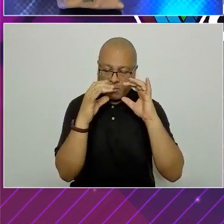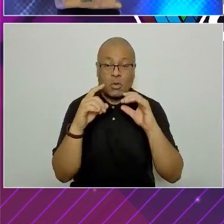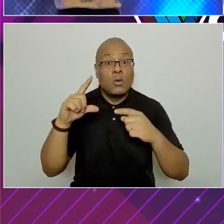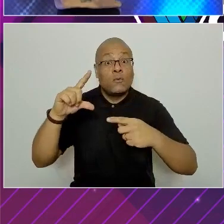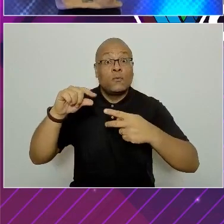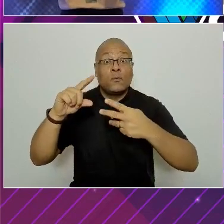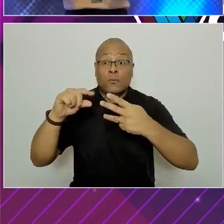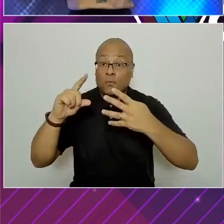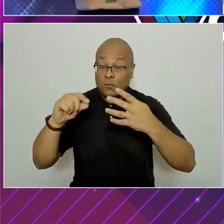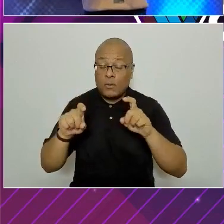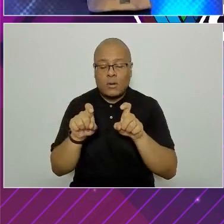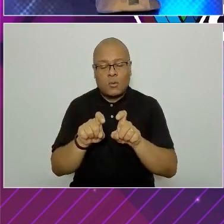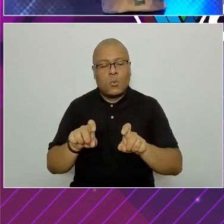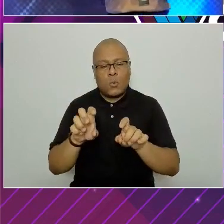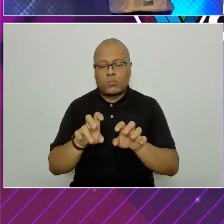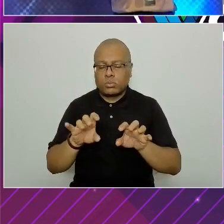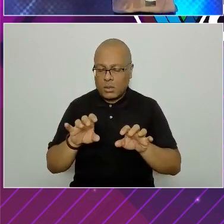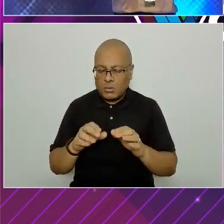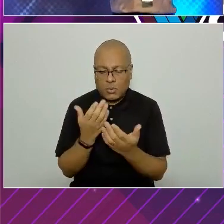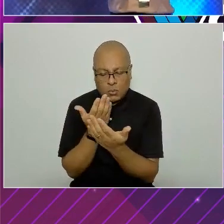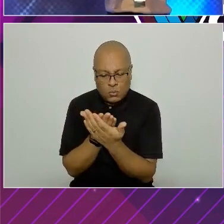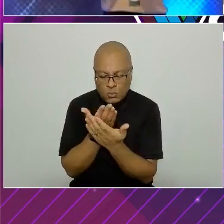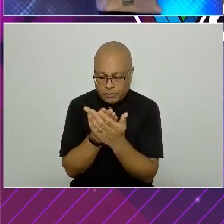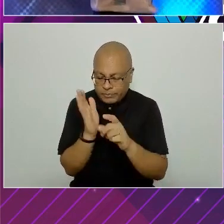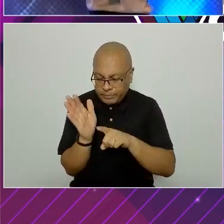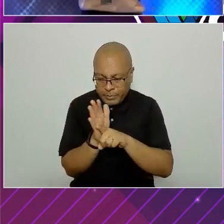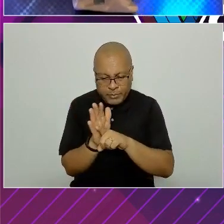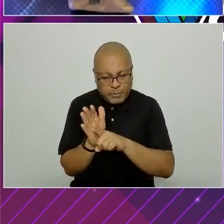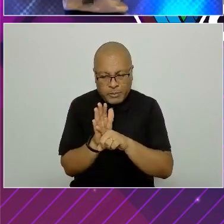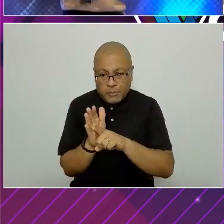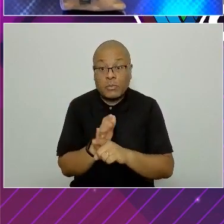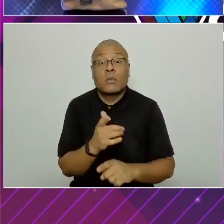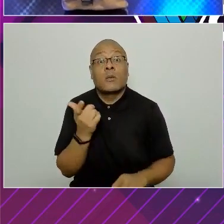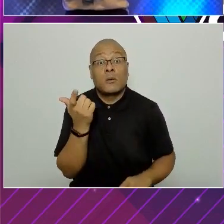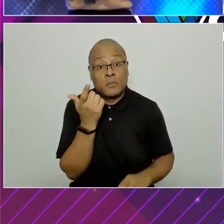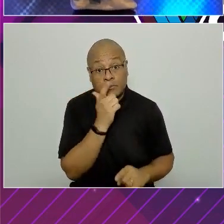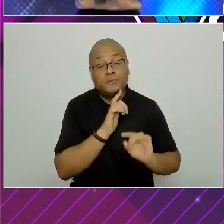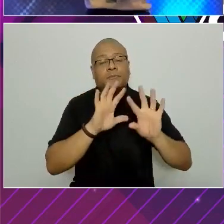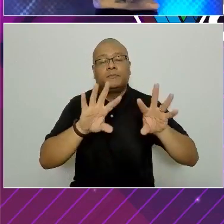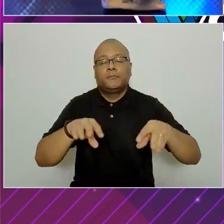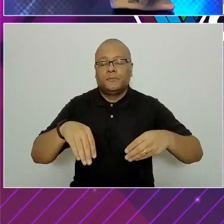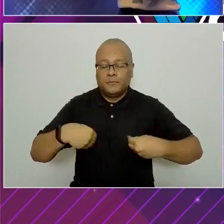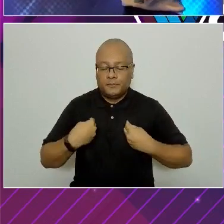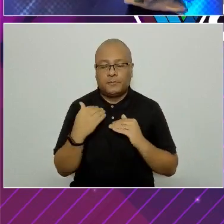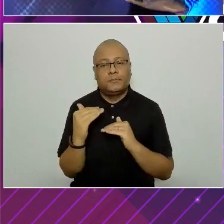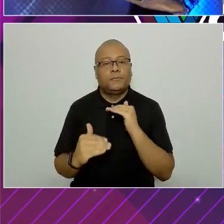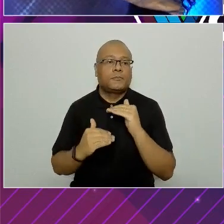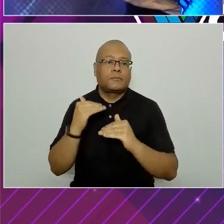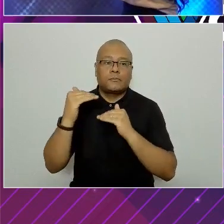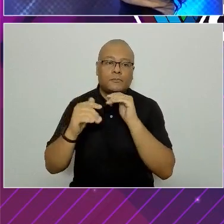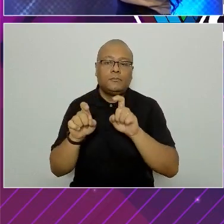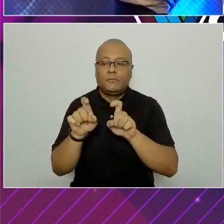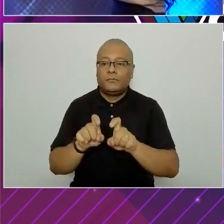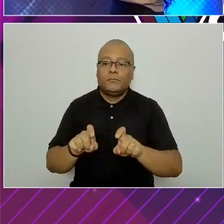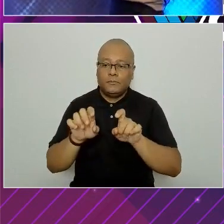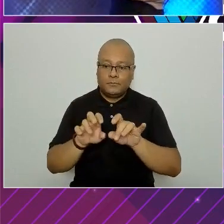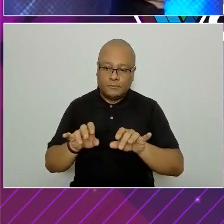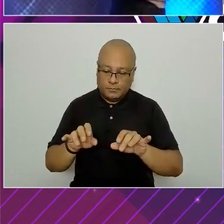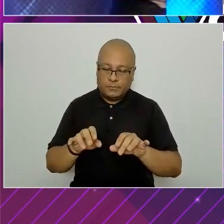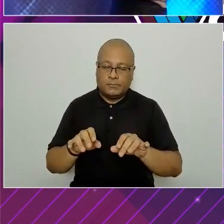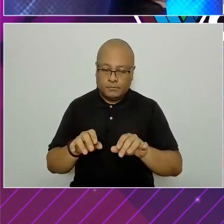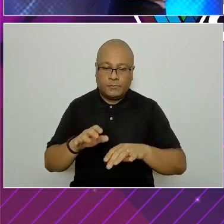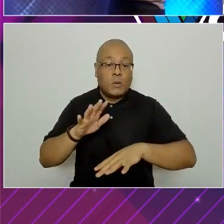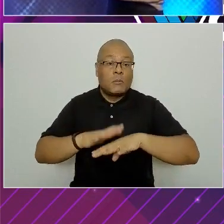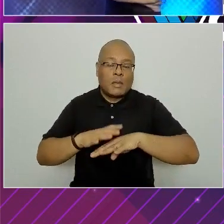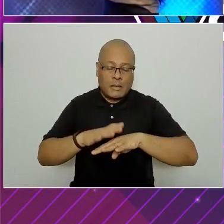pela computação, né, pelos estudiosos, etc., para servir de inspiração no desenvolvimento computacional, né, desenvolvimento matemático,